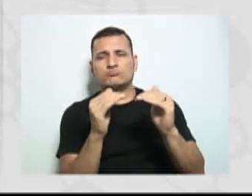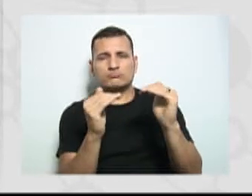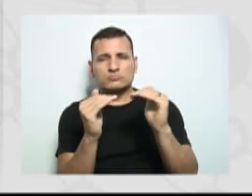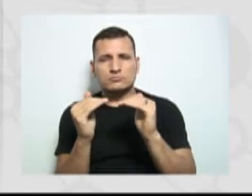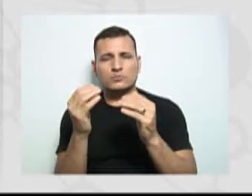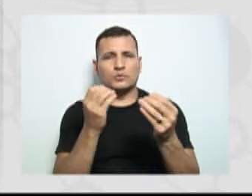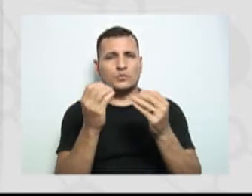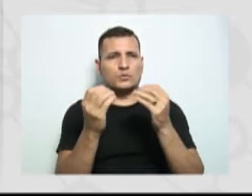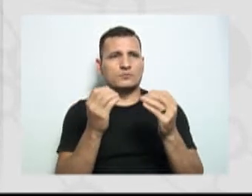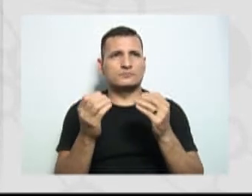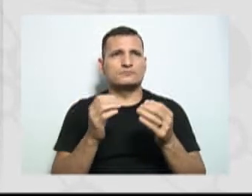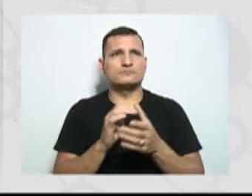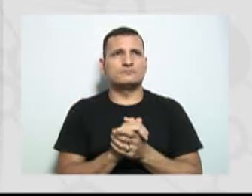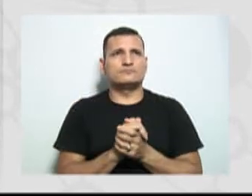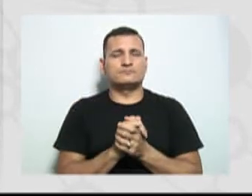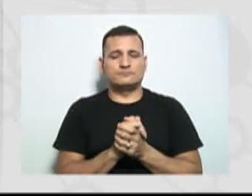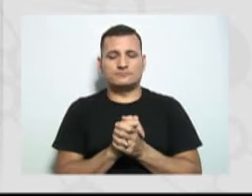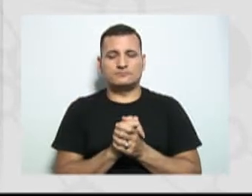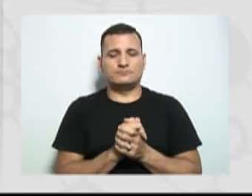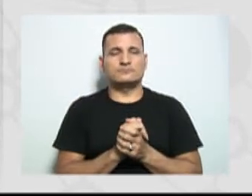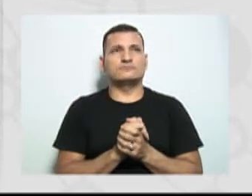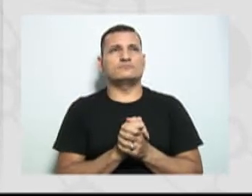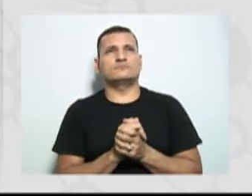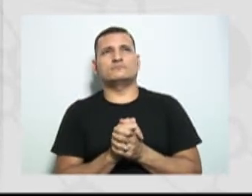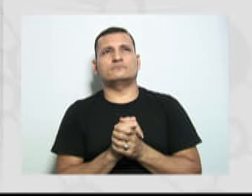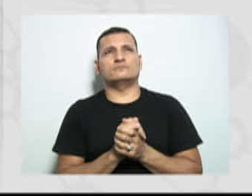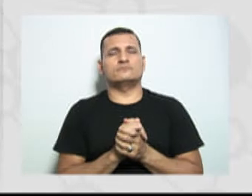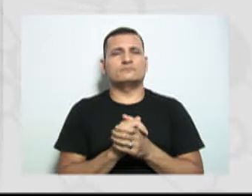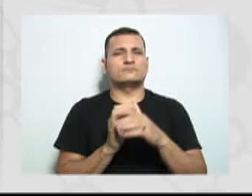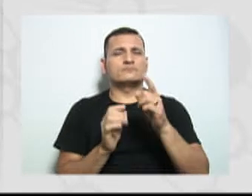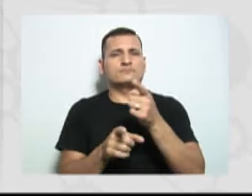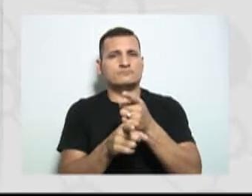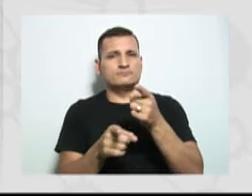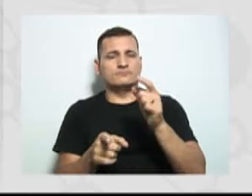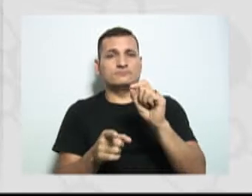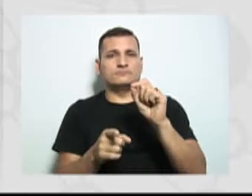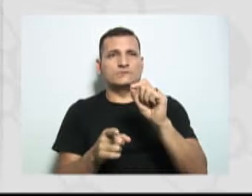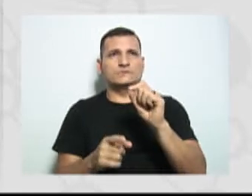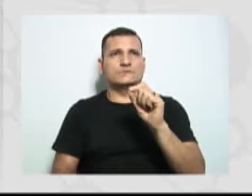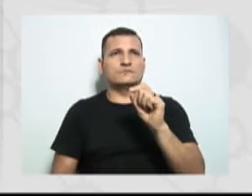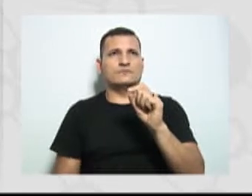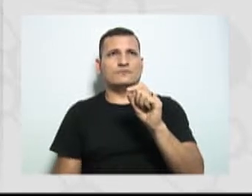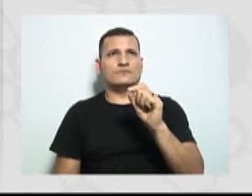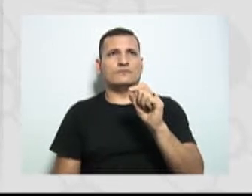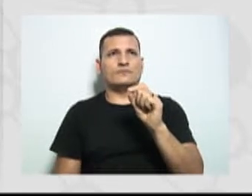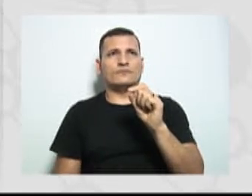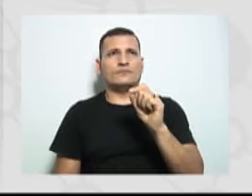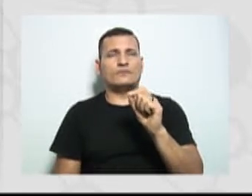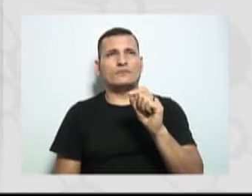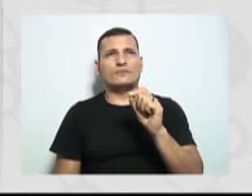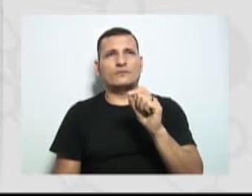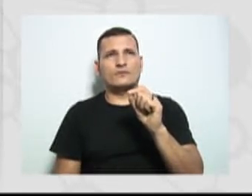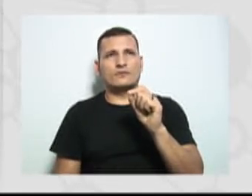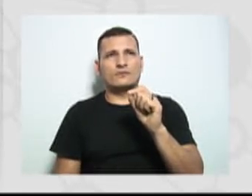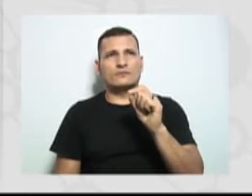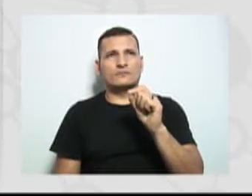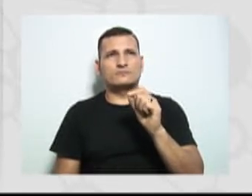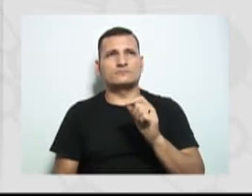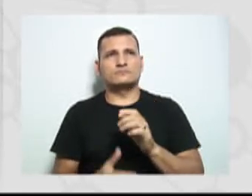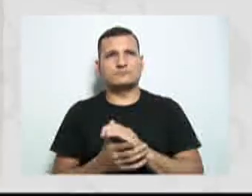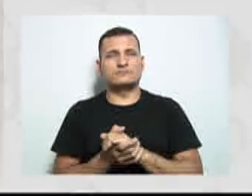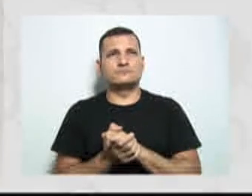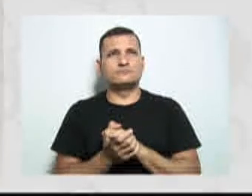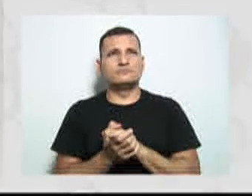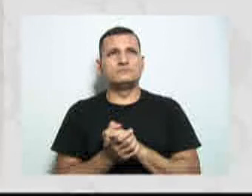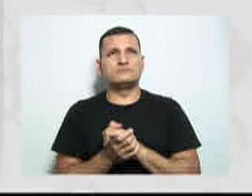o ponto de equilíbrio? É em cima do quê? Vocês acharam o valor, certo? Vamos voltar aqui. Eu